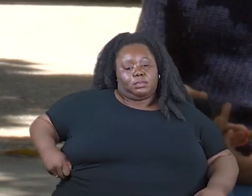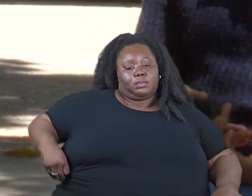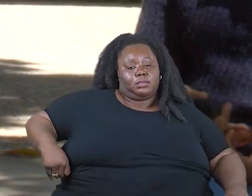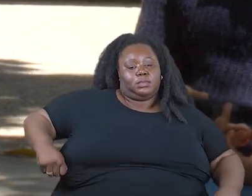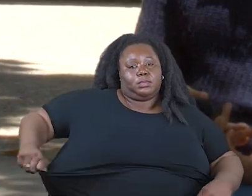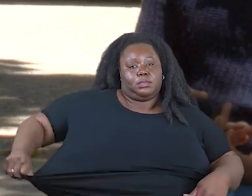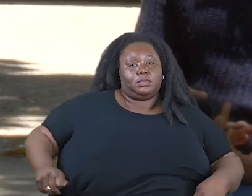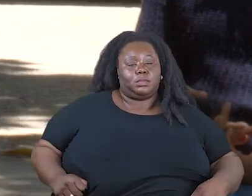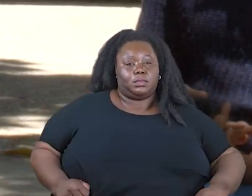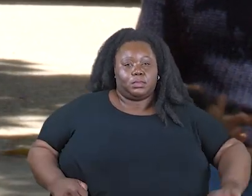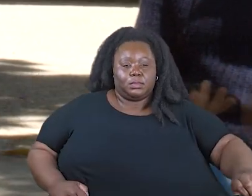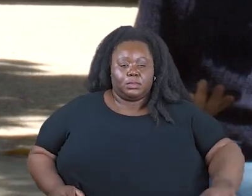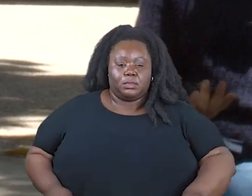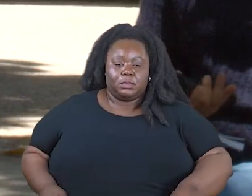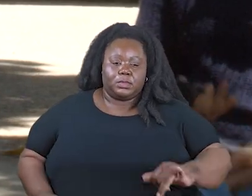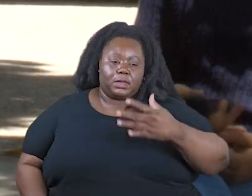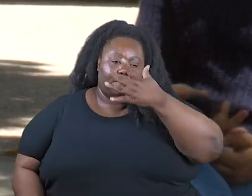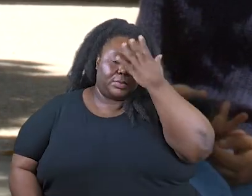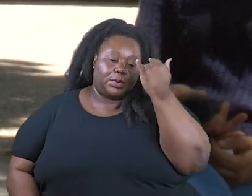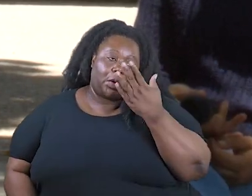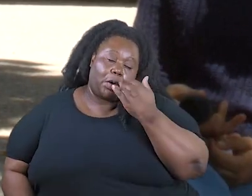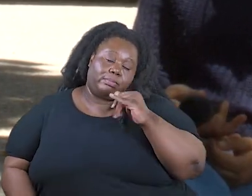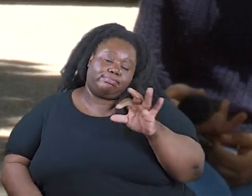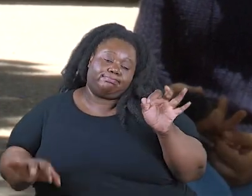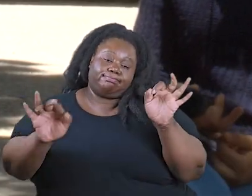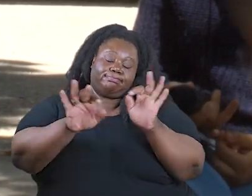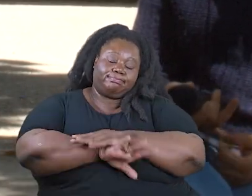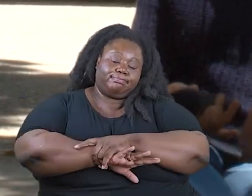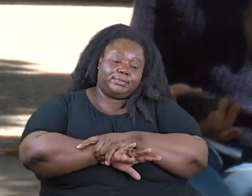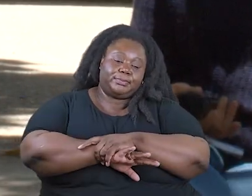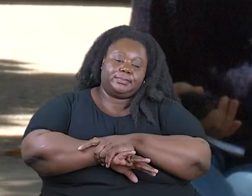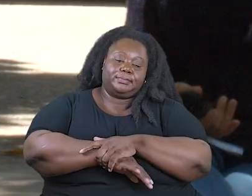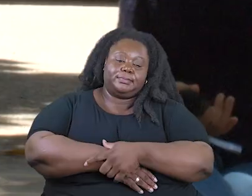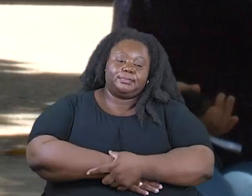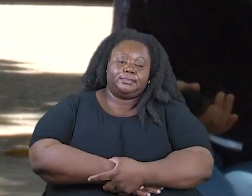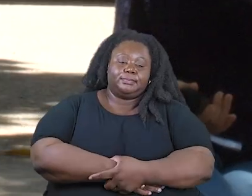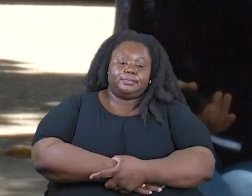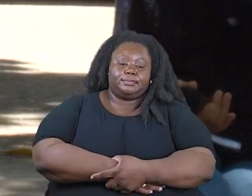Se a pessoa comer, acabou o trabalho.